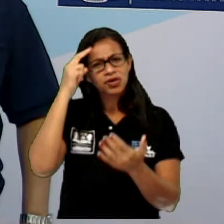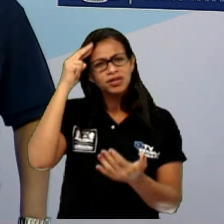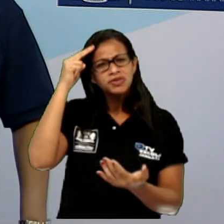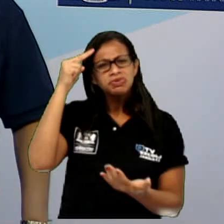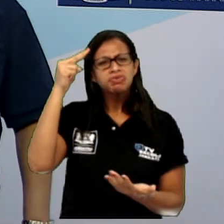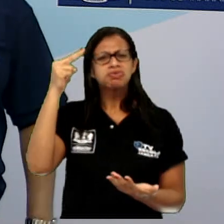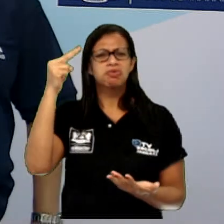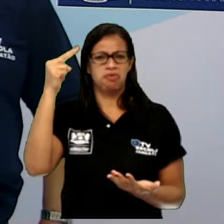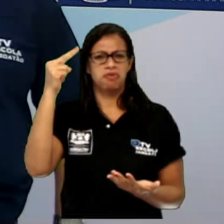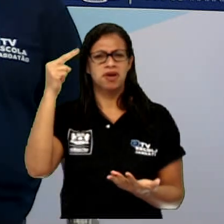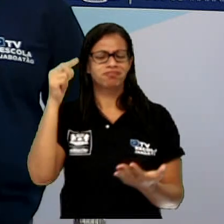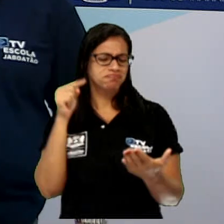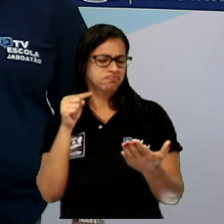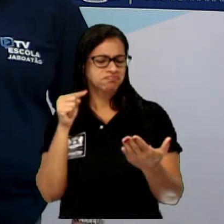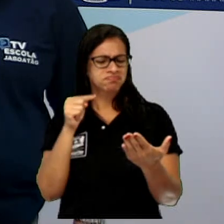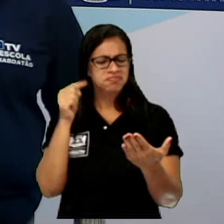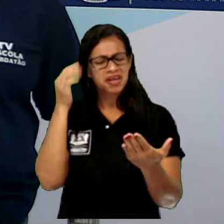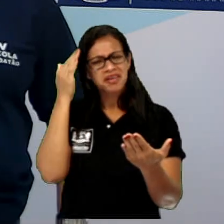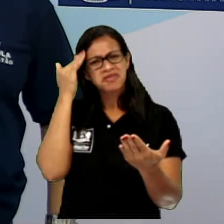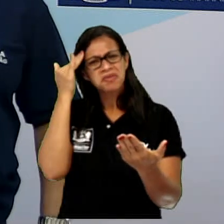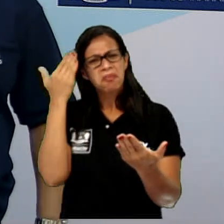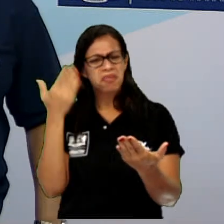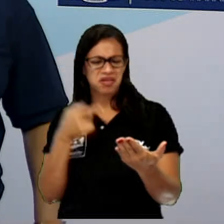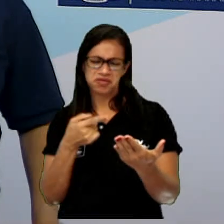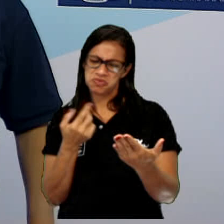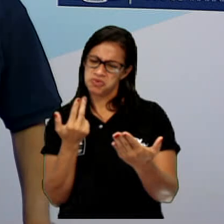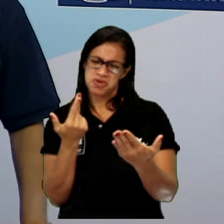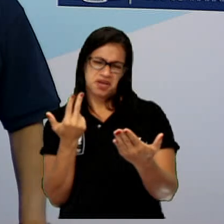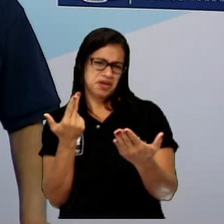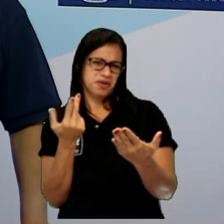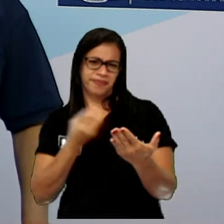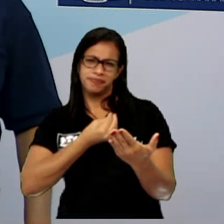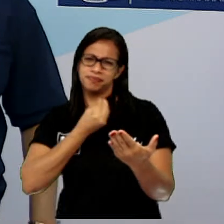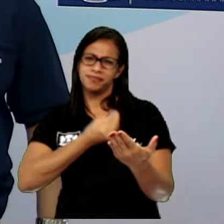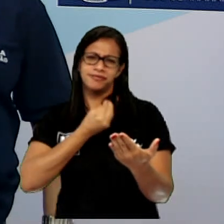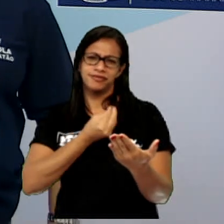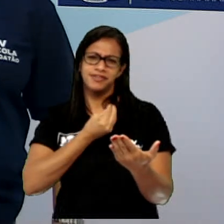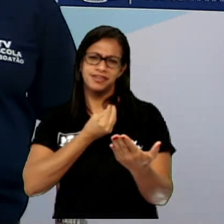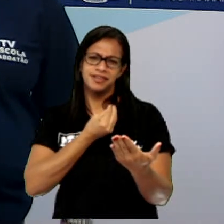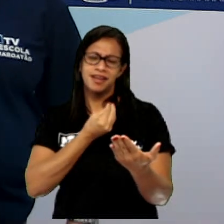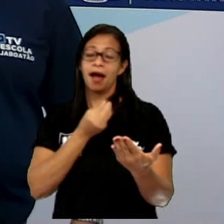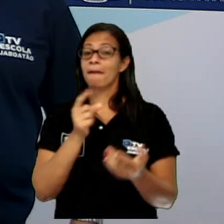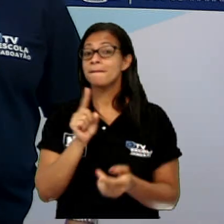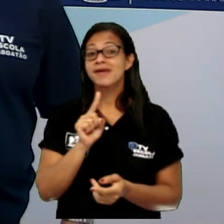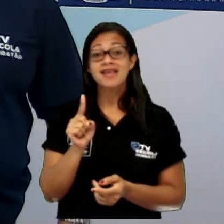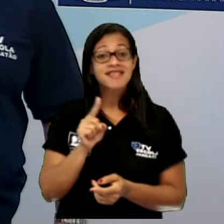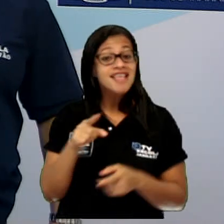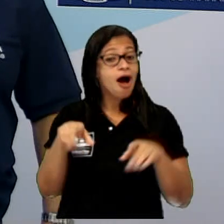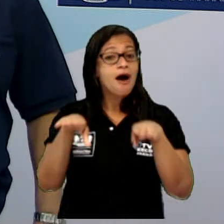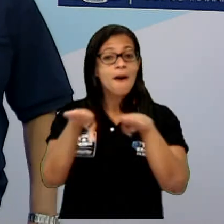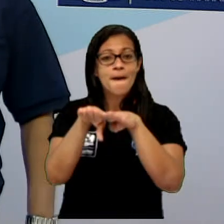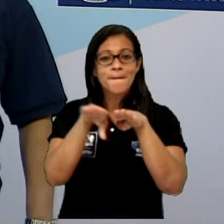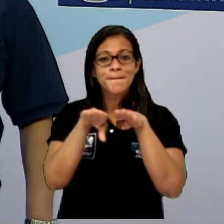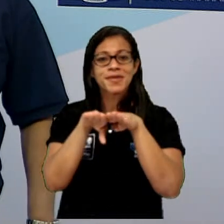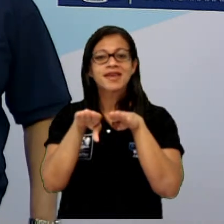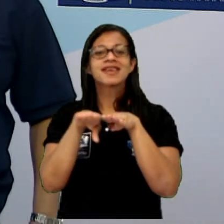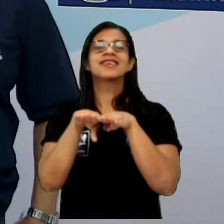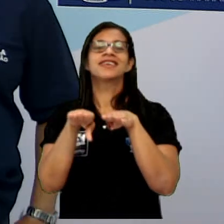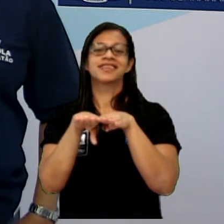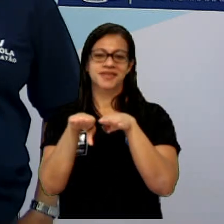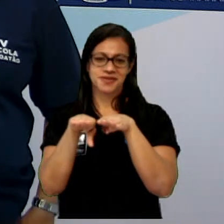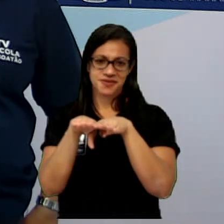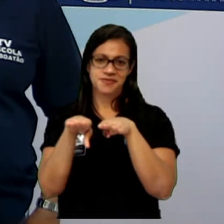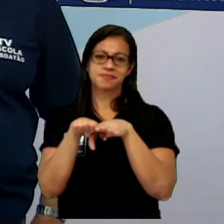de nós, e não é. A história que está nos livros é a história da gente, né? Você já deve, com certeza,